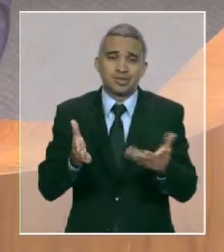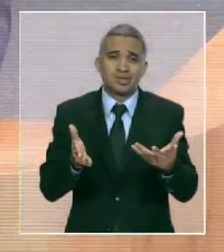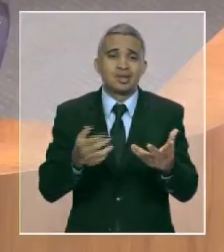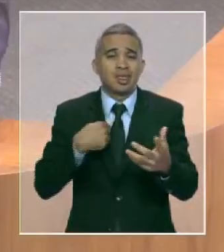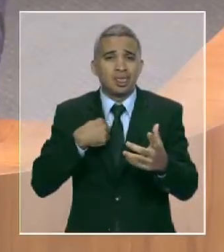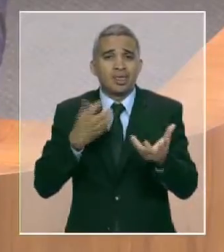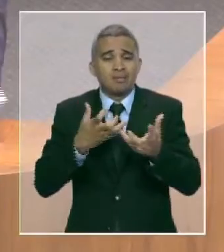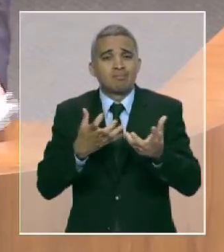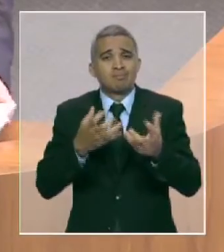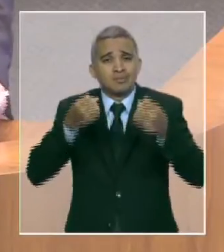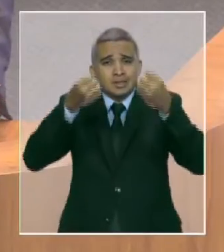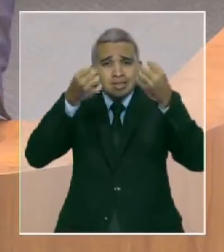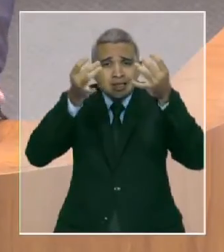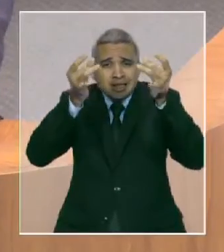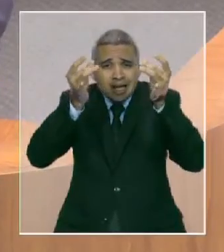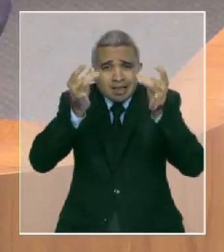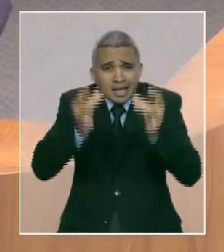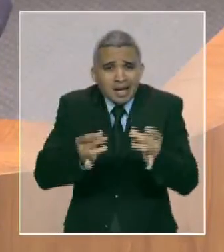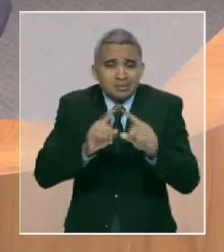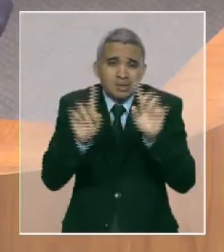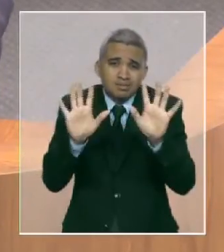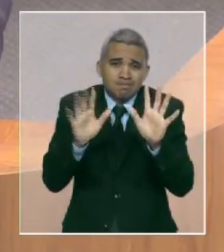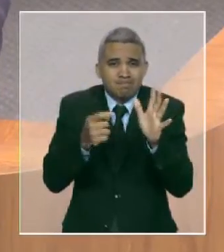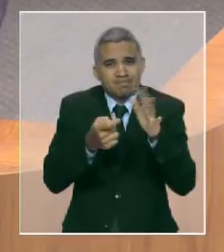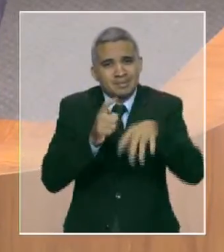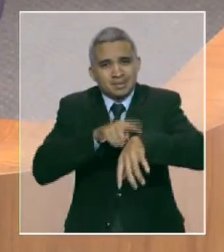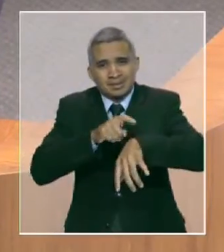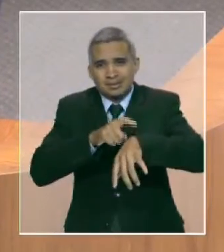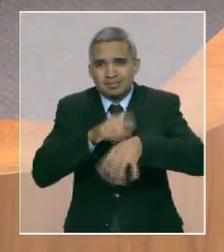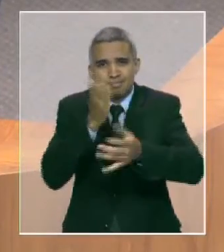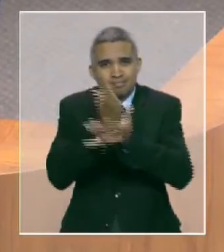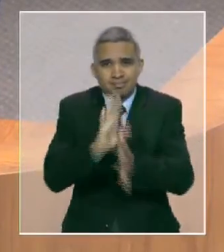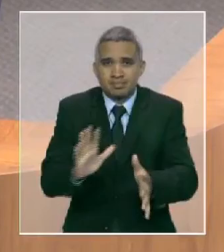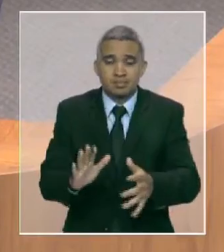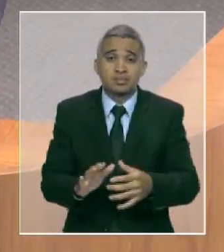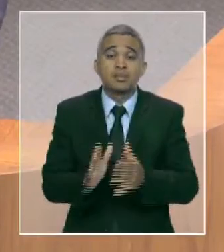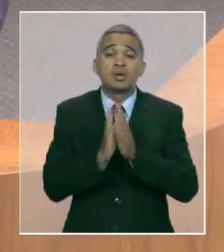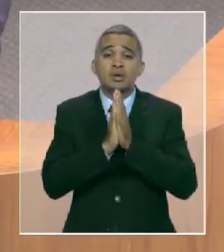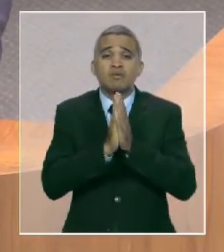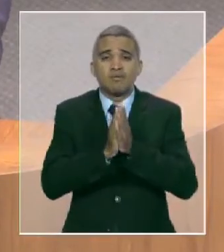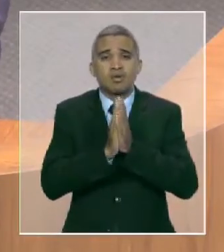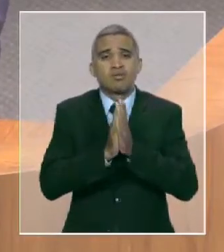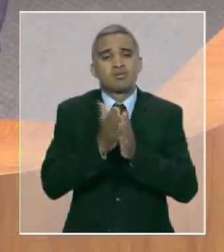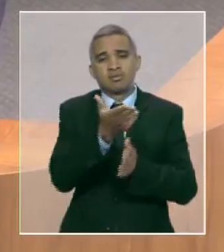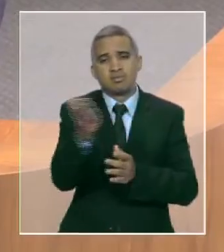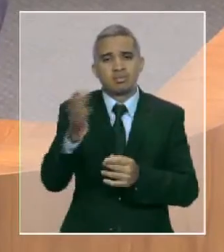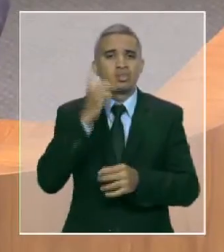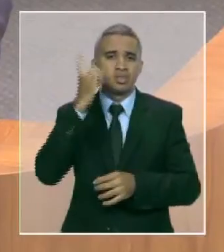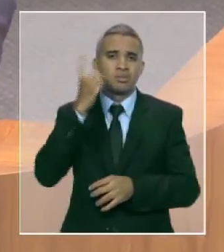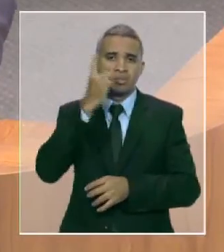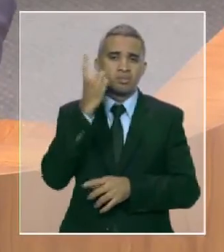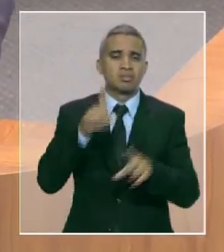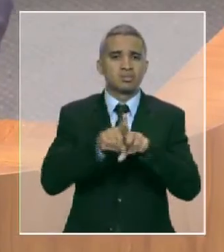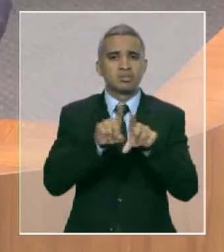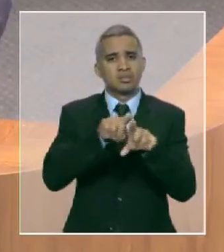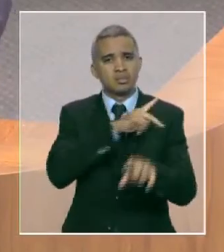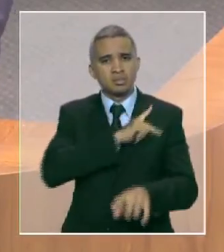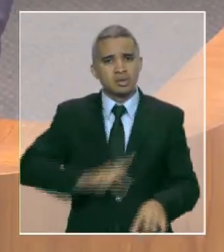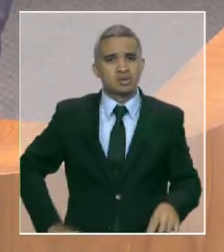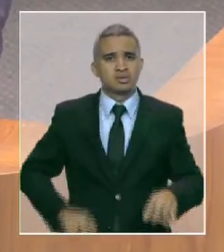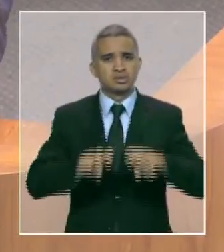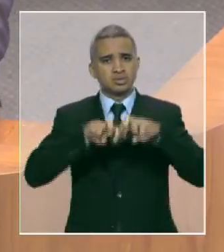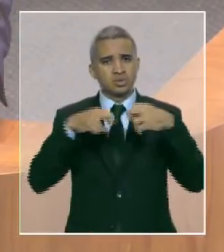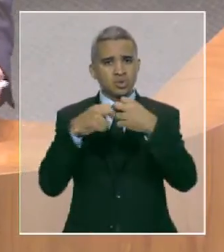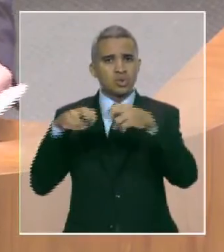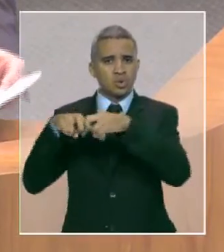essa lei com mais prioridade, mas eu peço aqui a todos os colegas deputados, a todos os presidentes de comissões, que a gente possa aprovar essa lei, porque